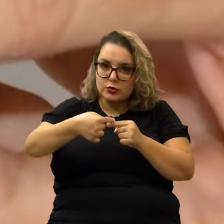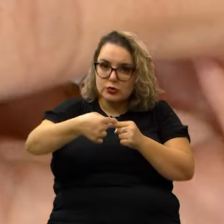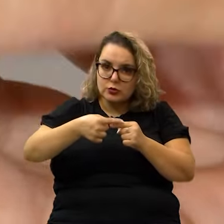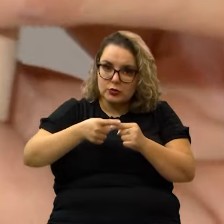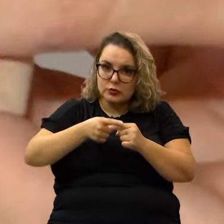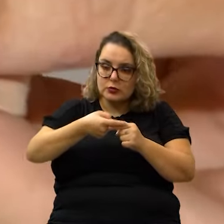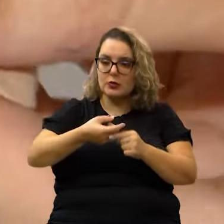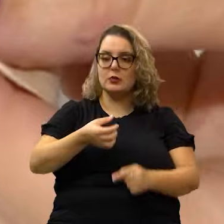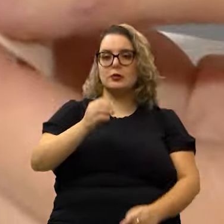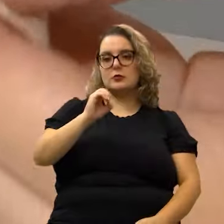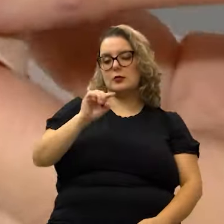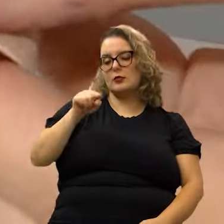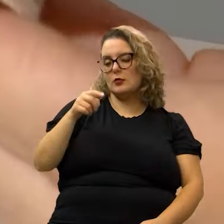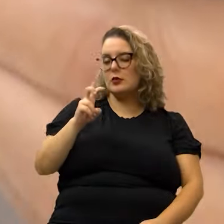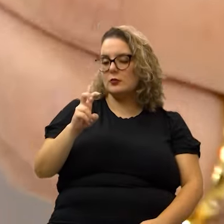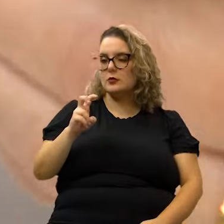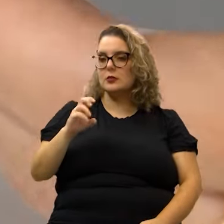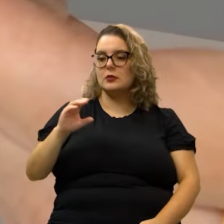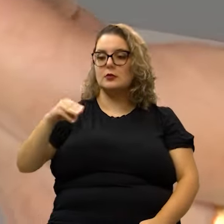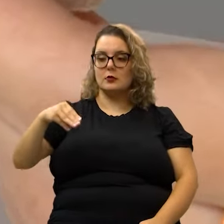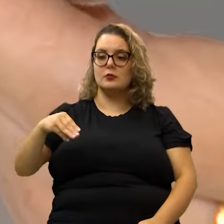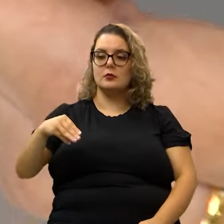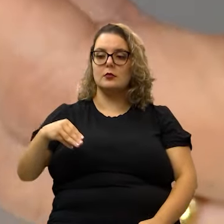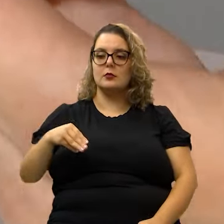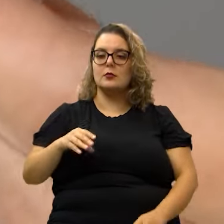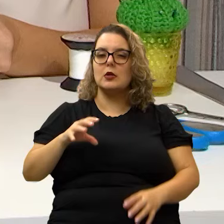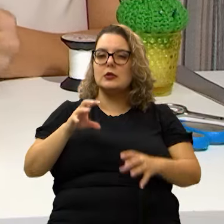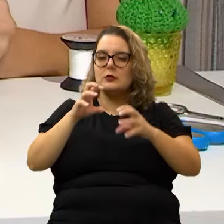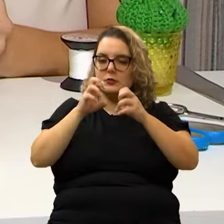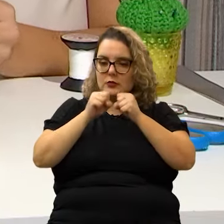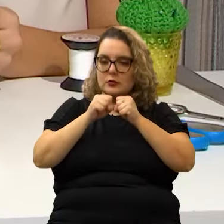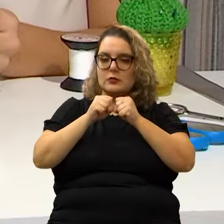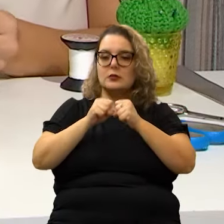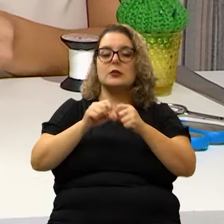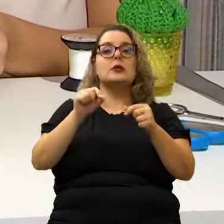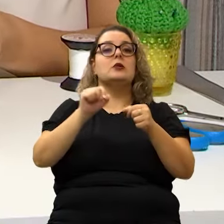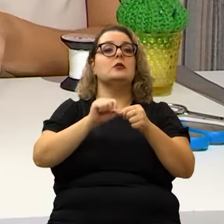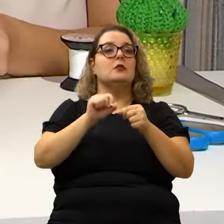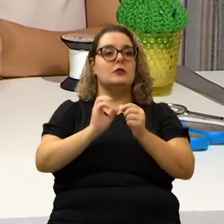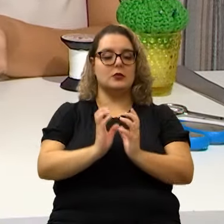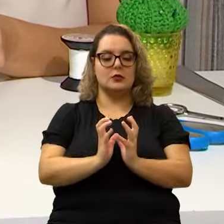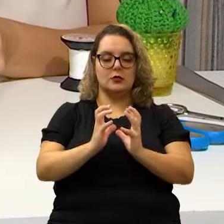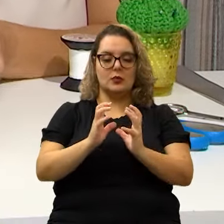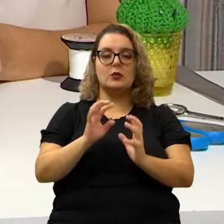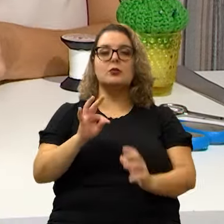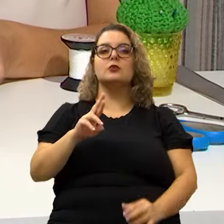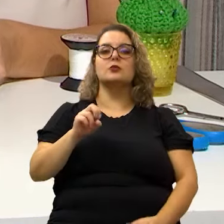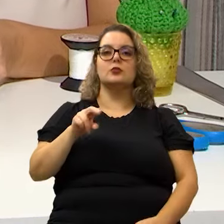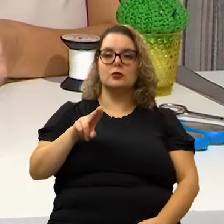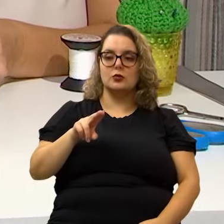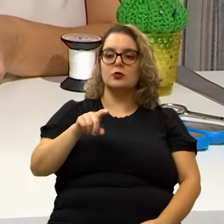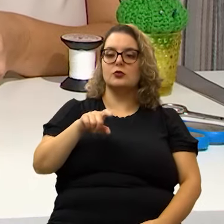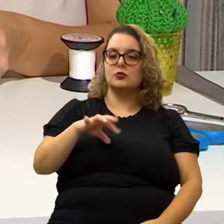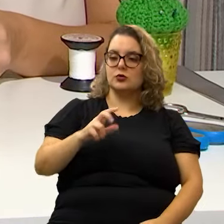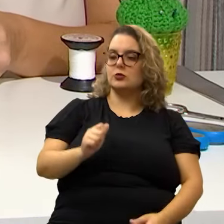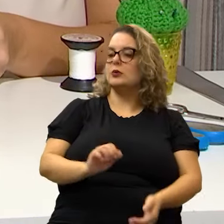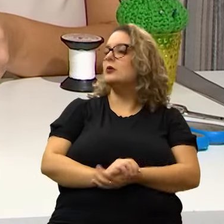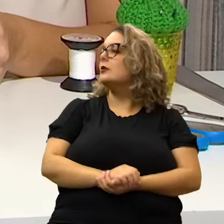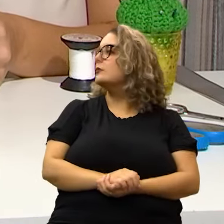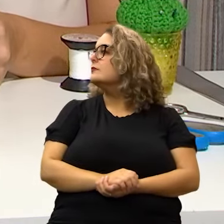mais ou menos meio centímetro entre um ponto e outro para ele ficar mais fechadinho. Faz outra trouxinha. Outra